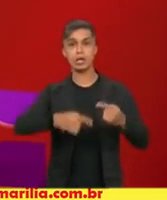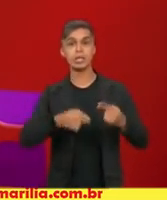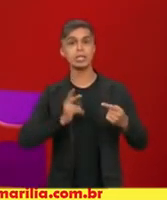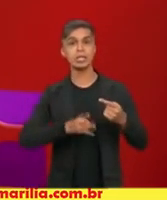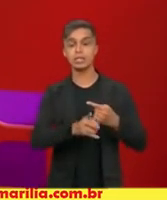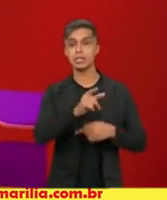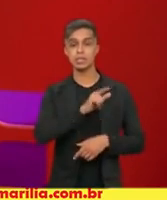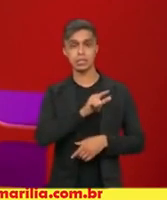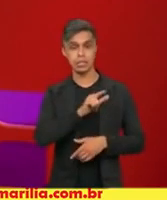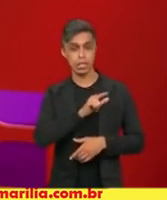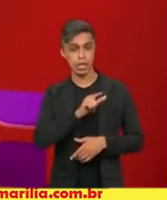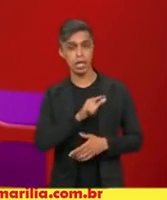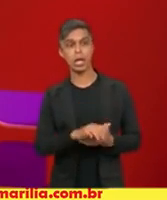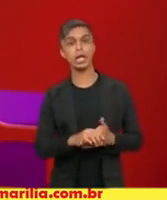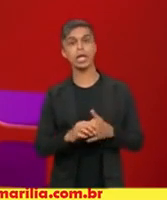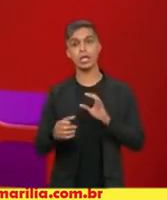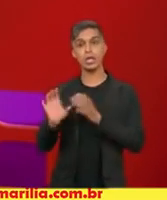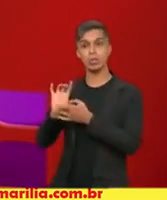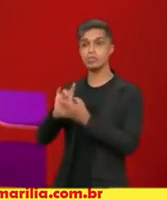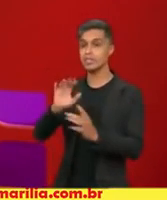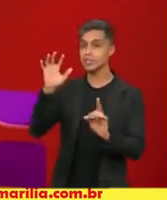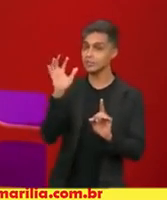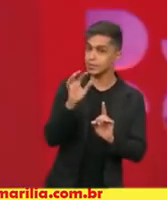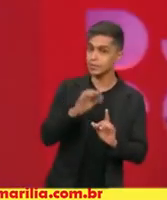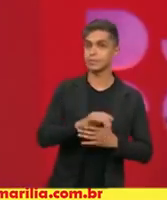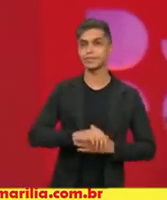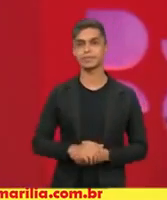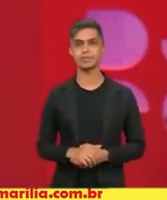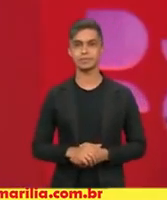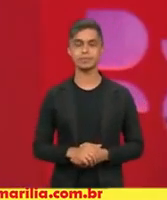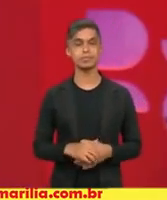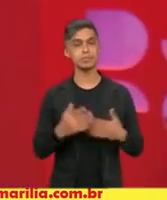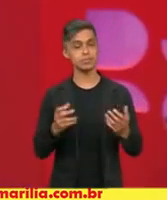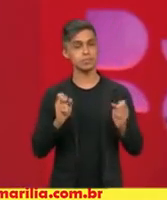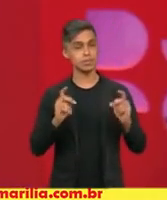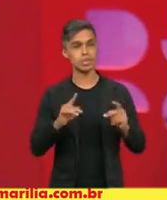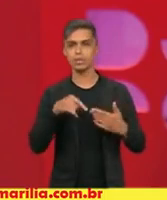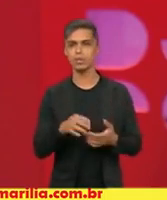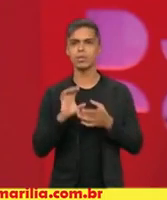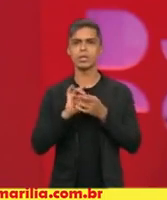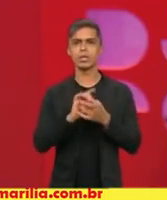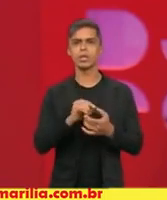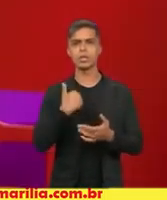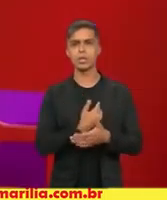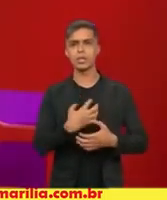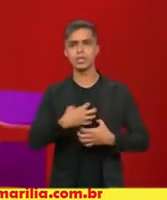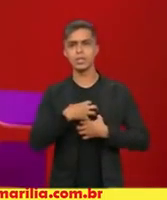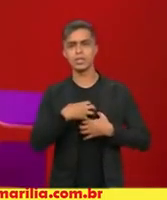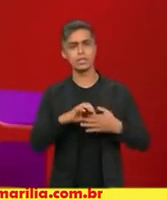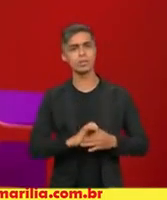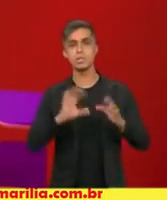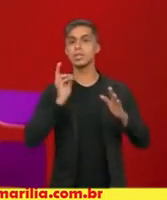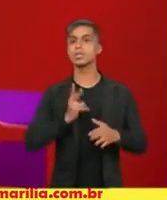das condições de emergência desses projetos. O que significa, no fundo, que a nossa margem, né, de liberdade é sempre